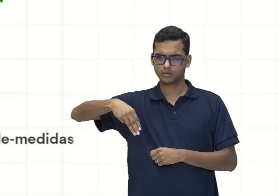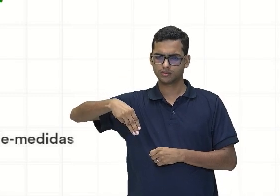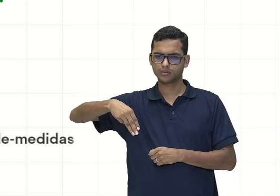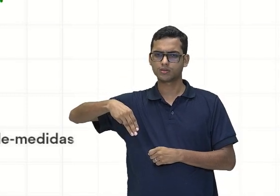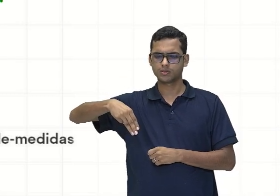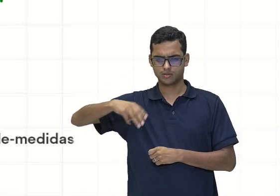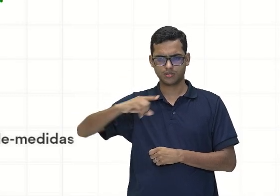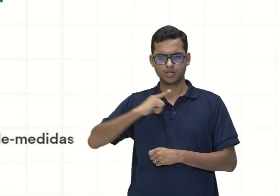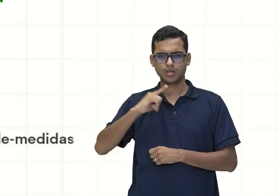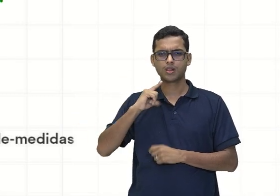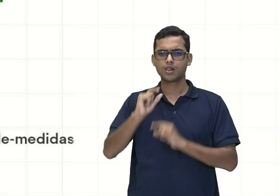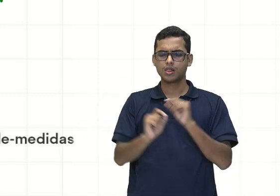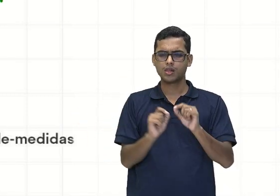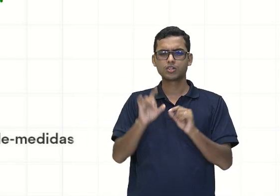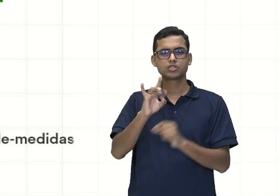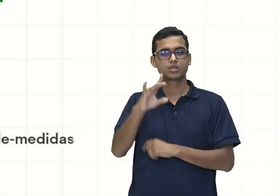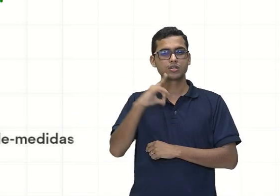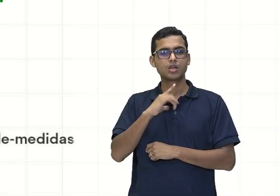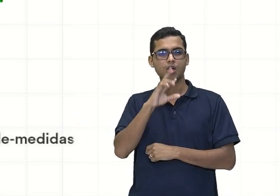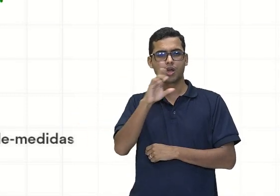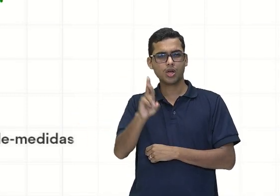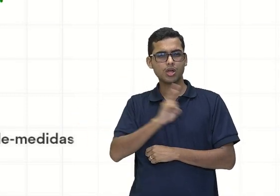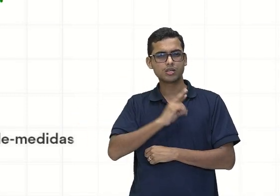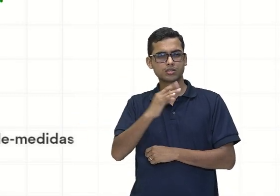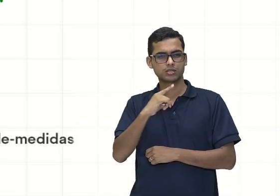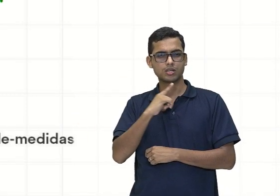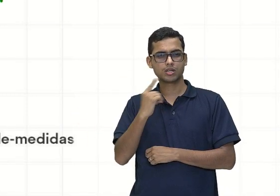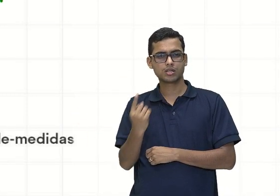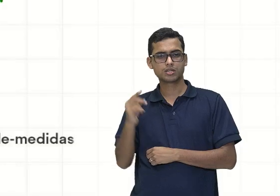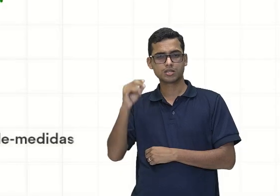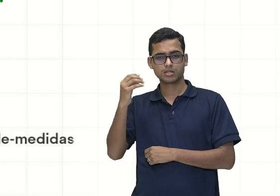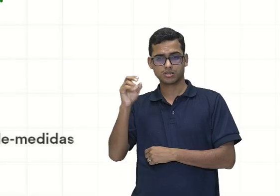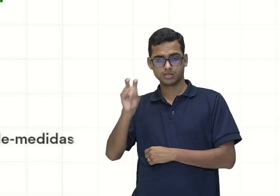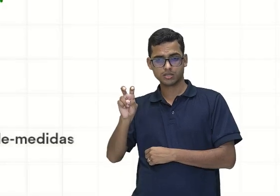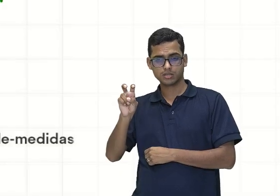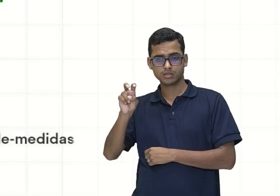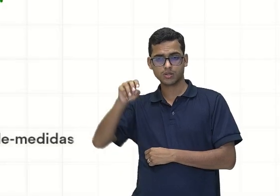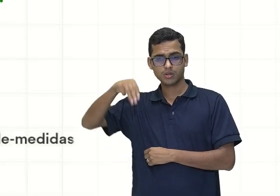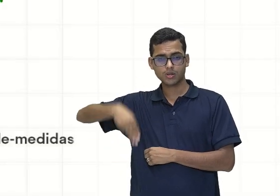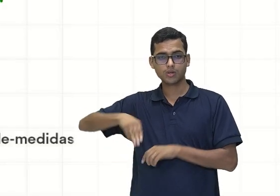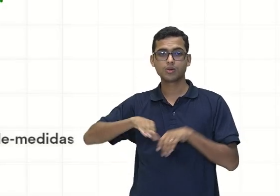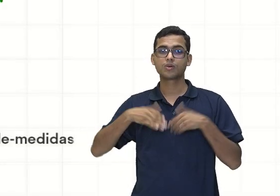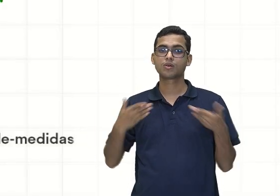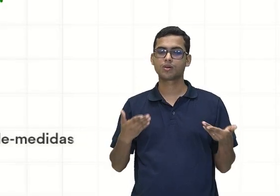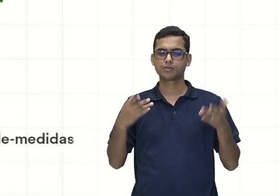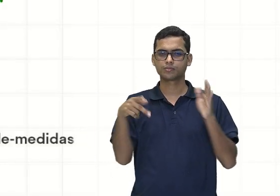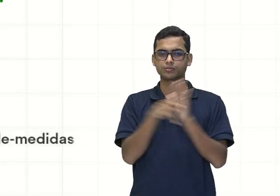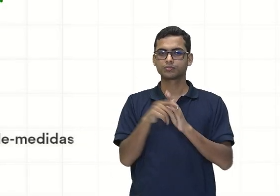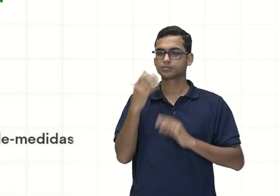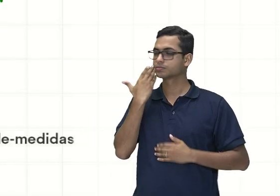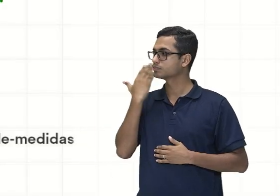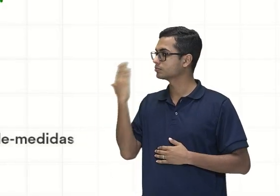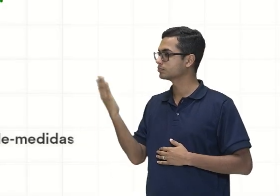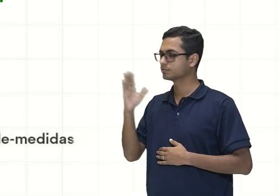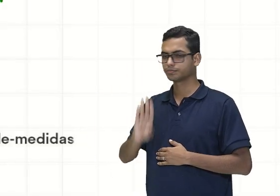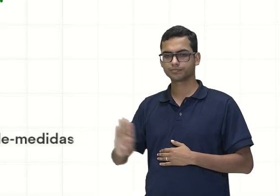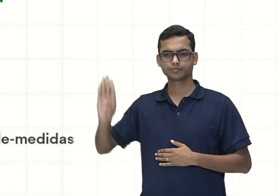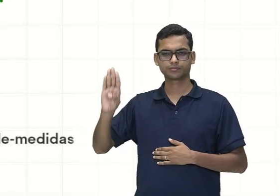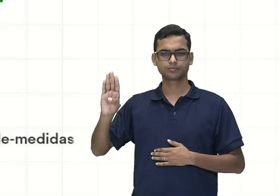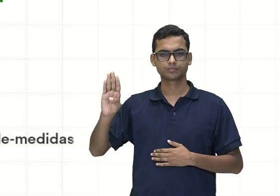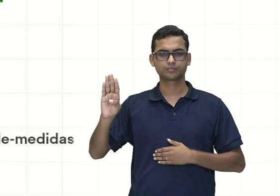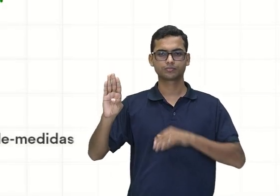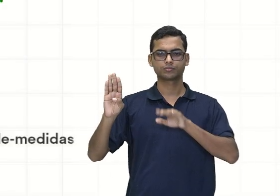tenho uma alternativa com 5 metros, que é exatamente a minha letra B. Olha